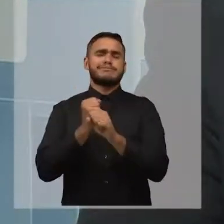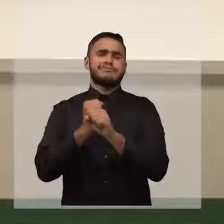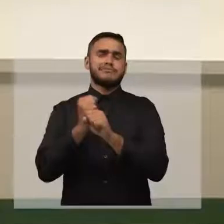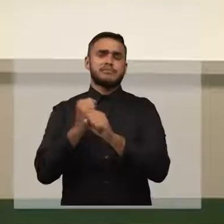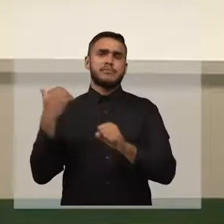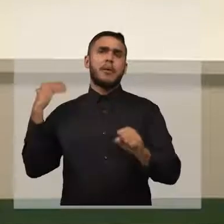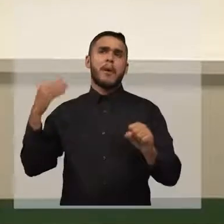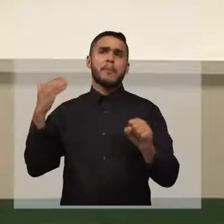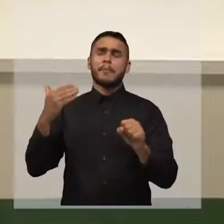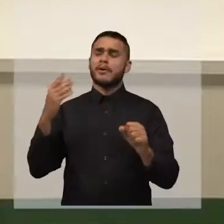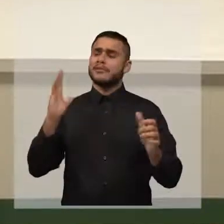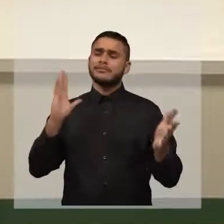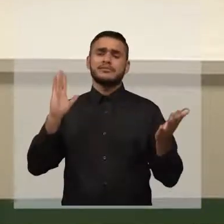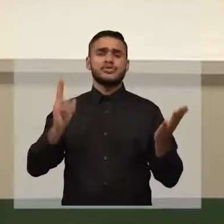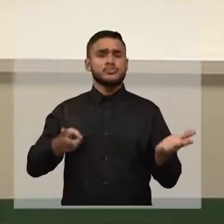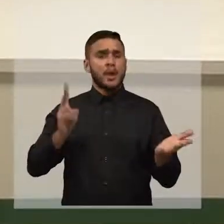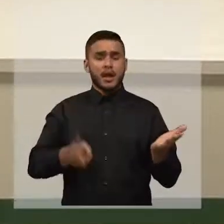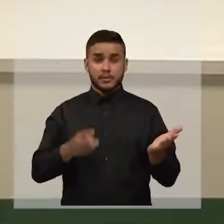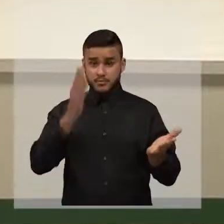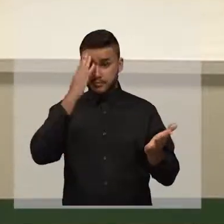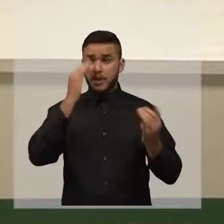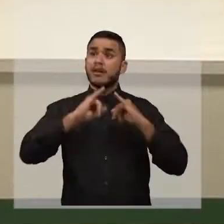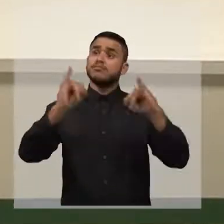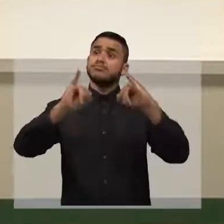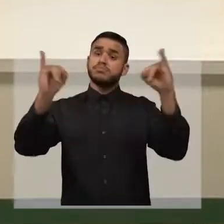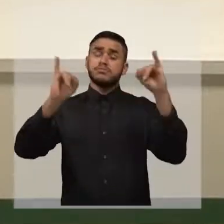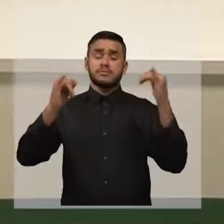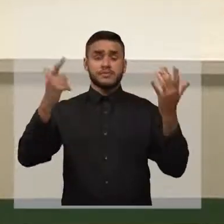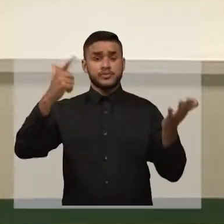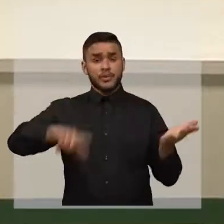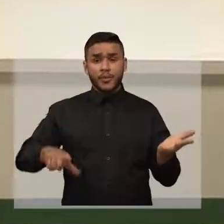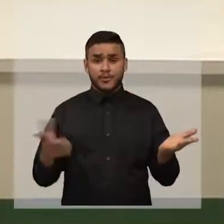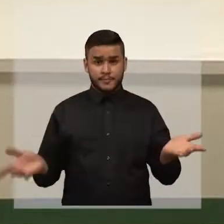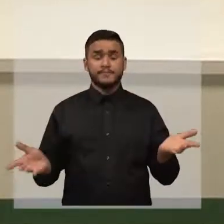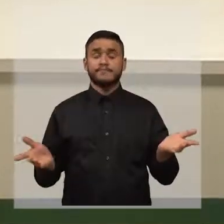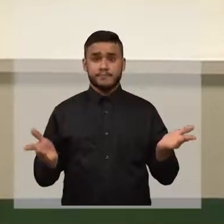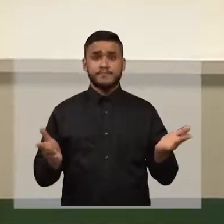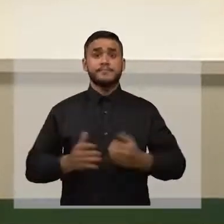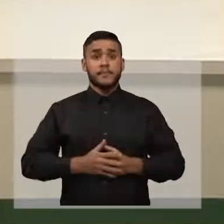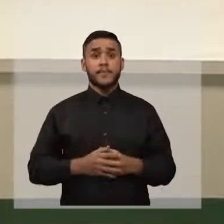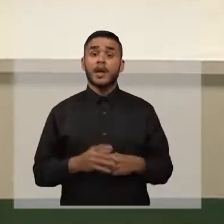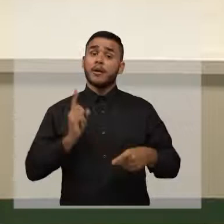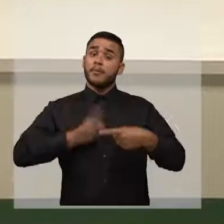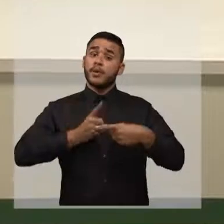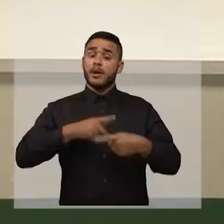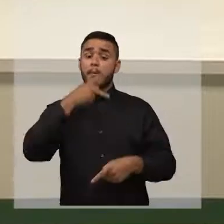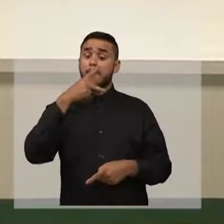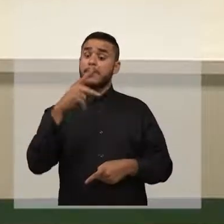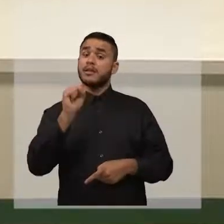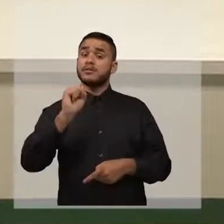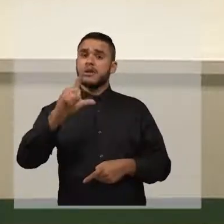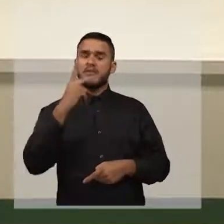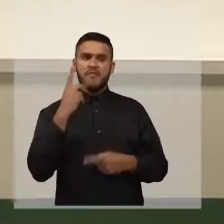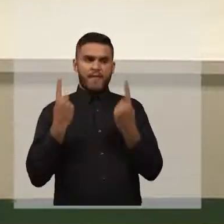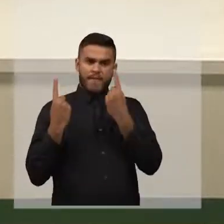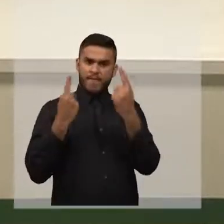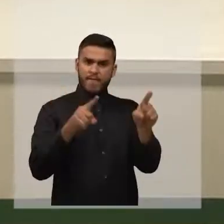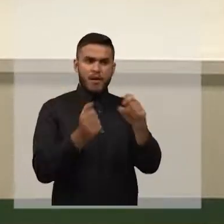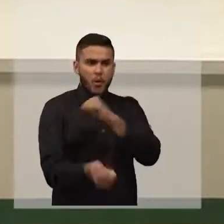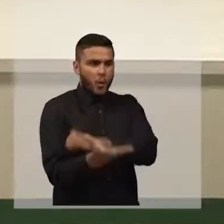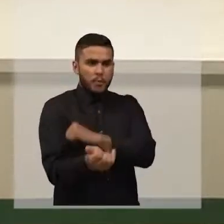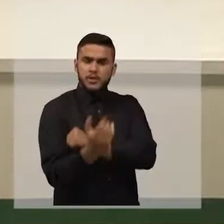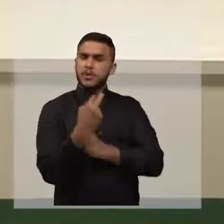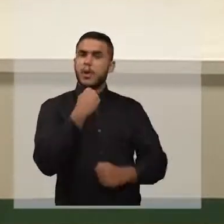o tempo todo, né, Luiz? Está tendo essa autoridade. Porque essas pessoas se colocaram, como o Luiz colocou muito bem, arautos